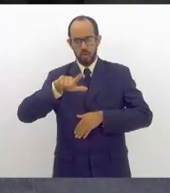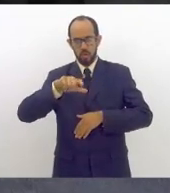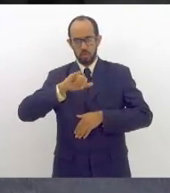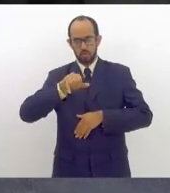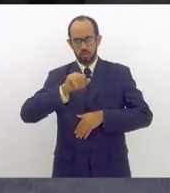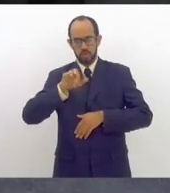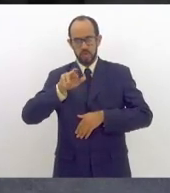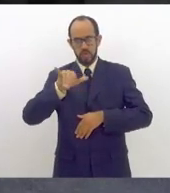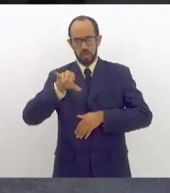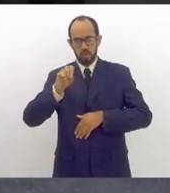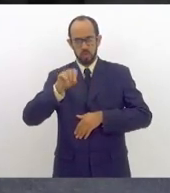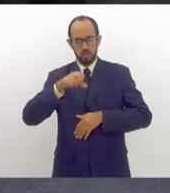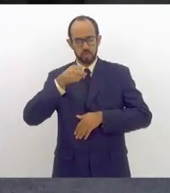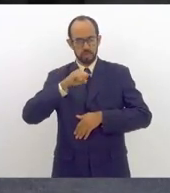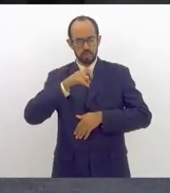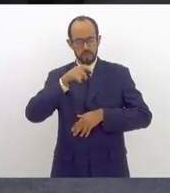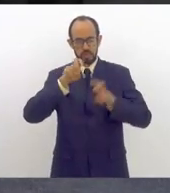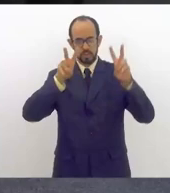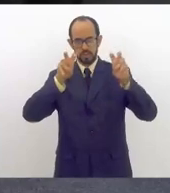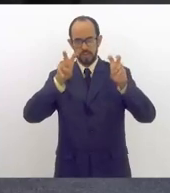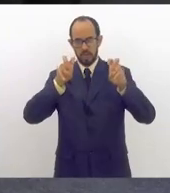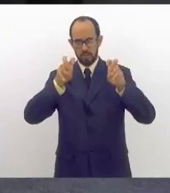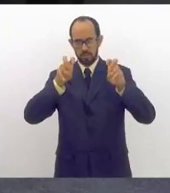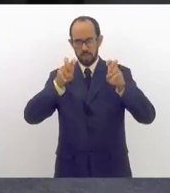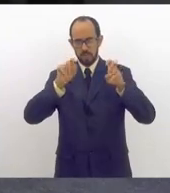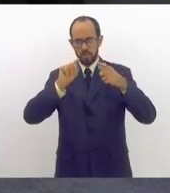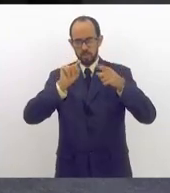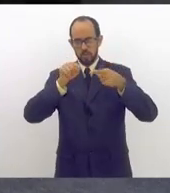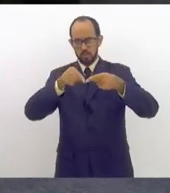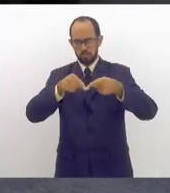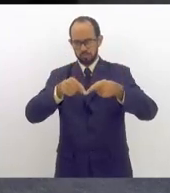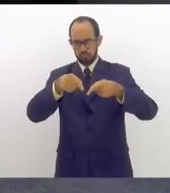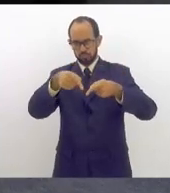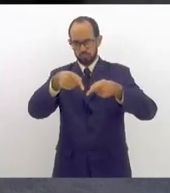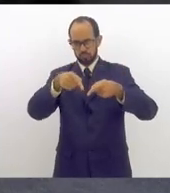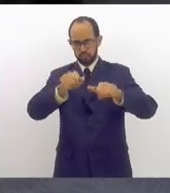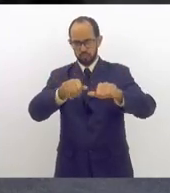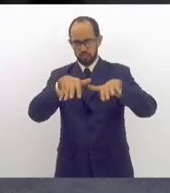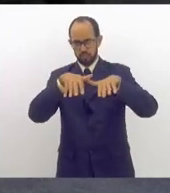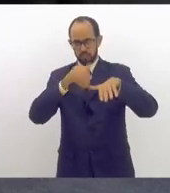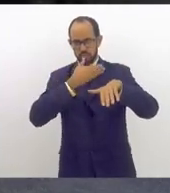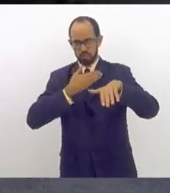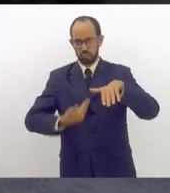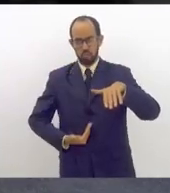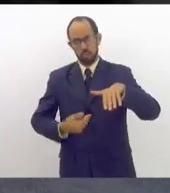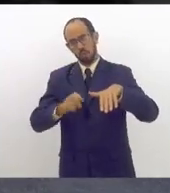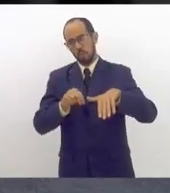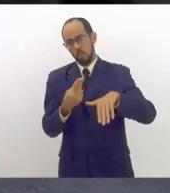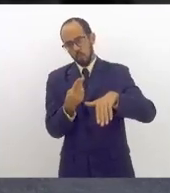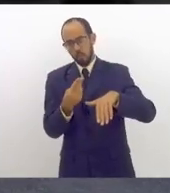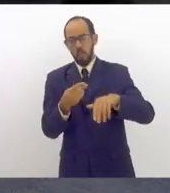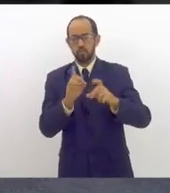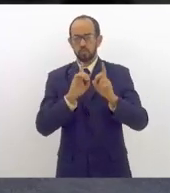tema foi objeto de alguma audiência pública ou de